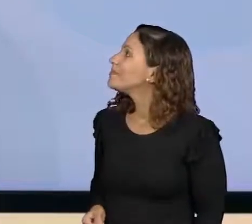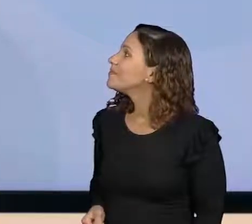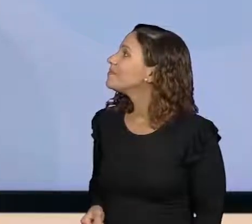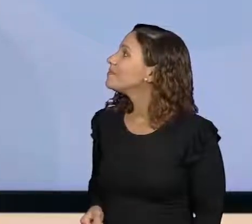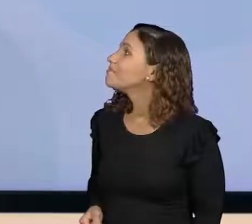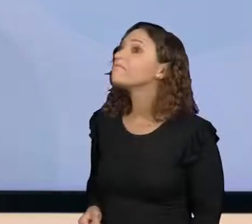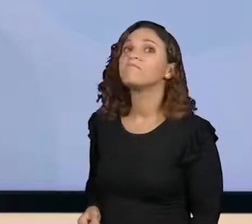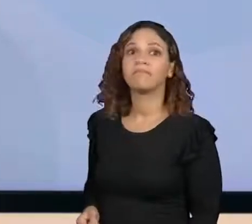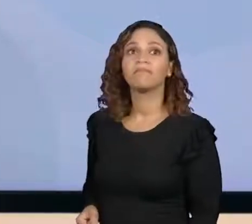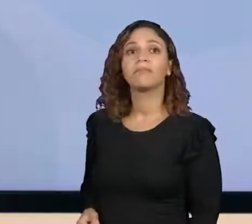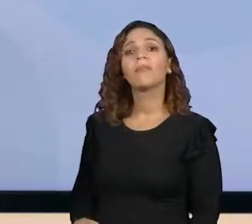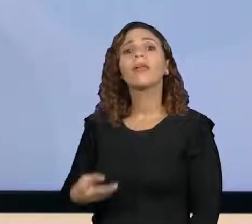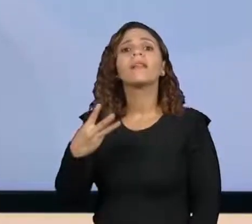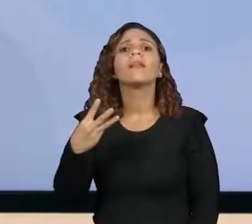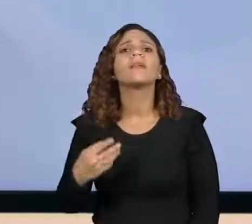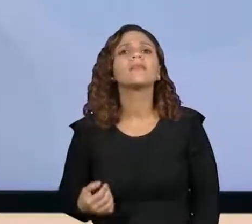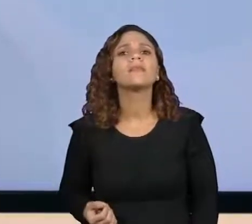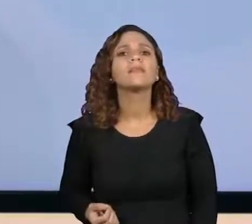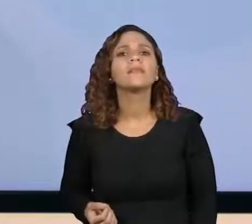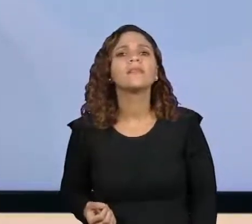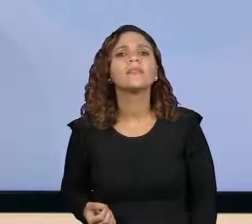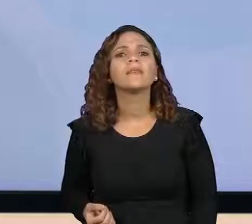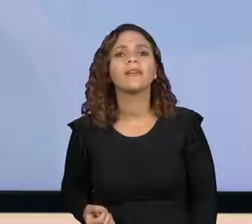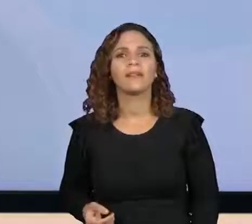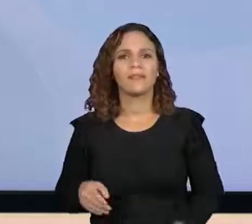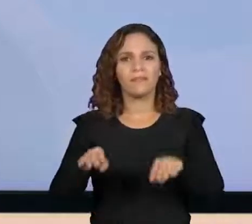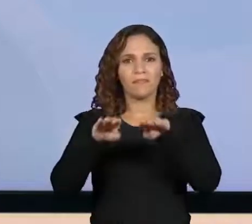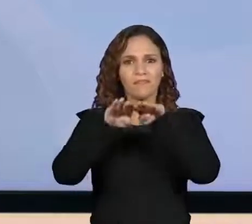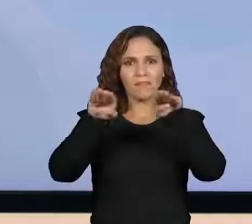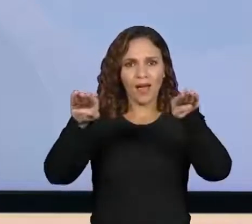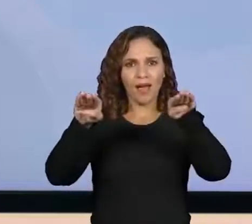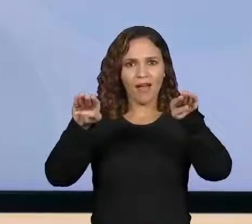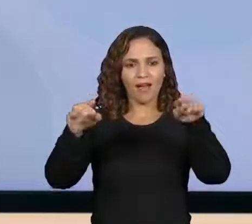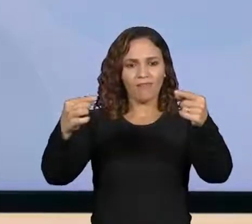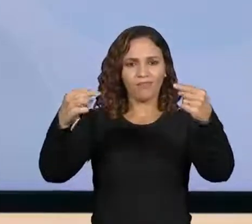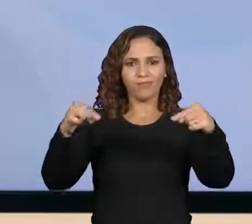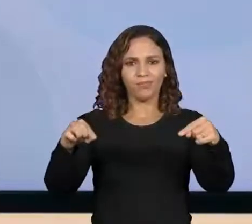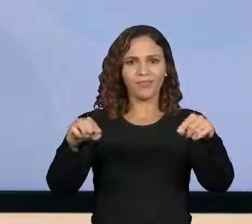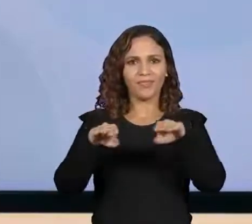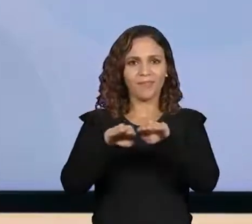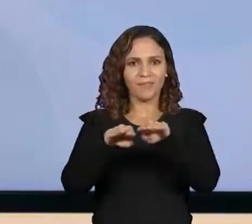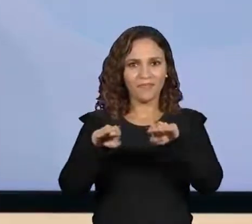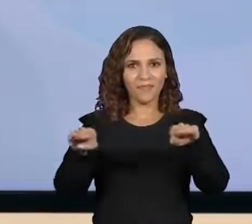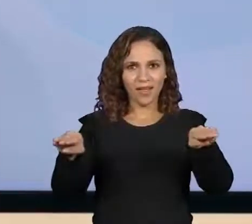E em 3 prateleiras? Daí é só somar mais 7 aqui.